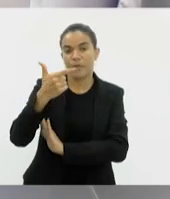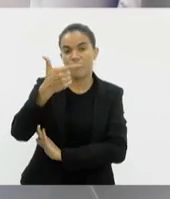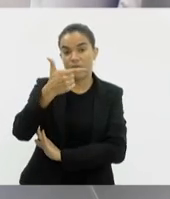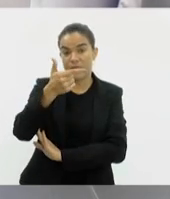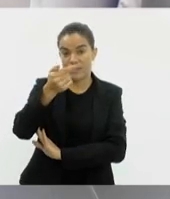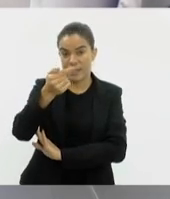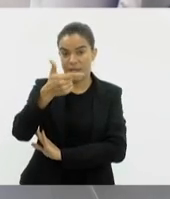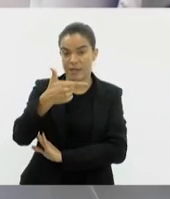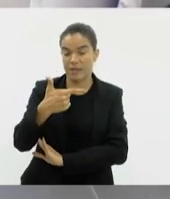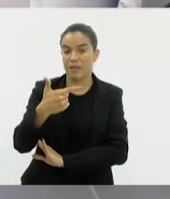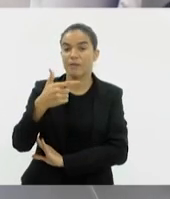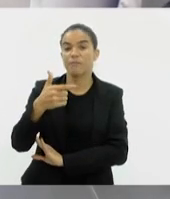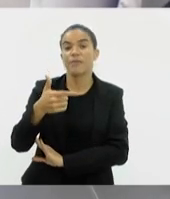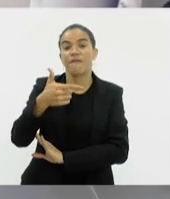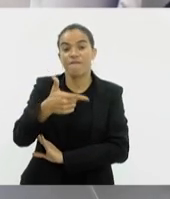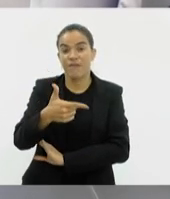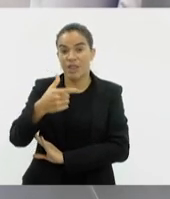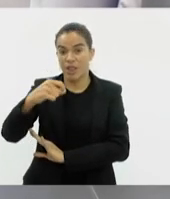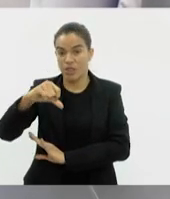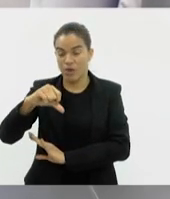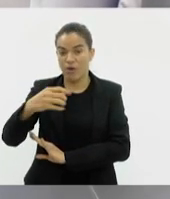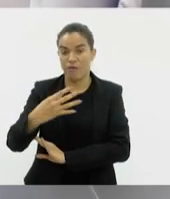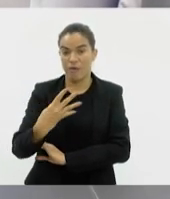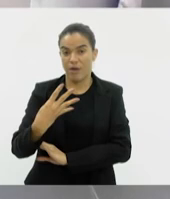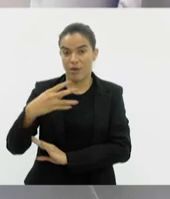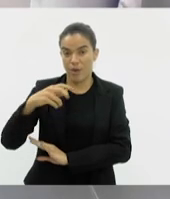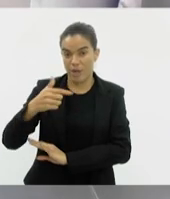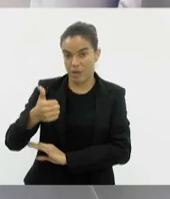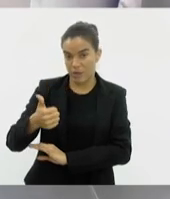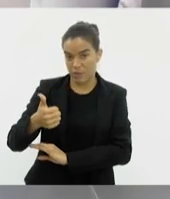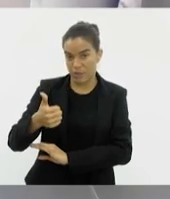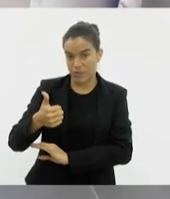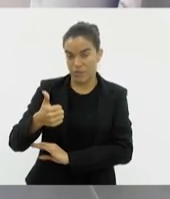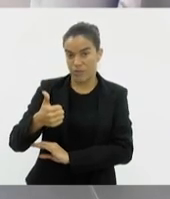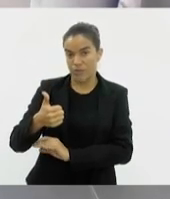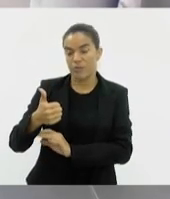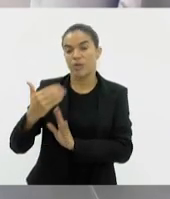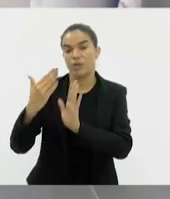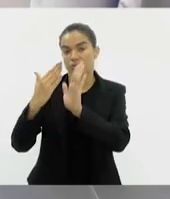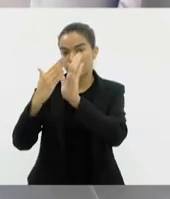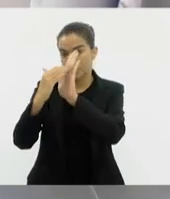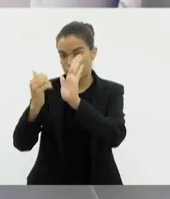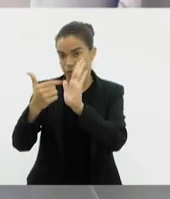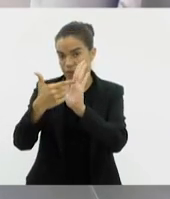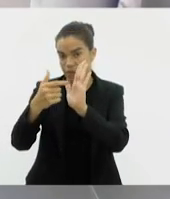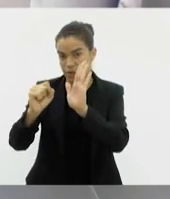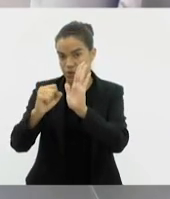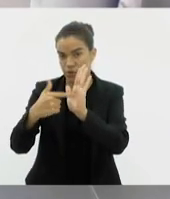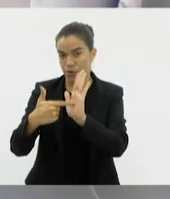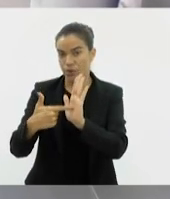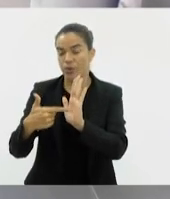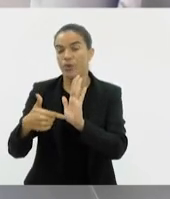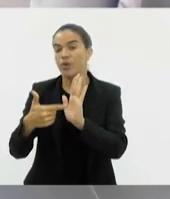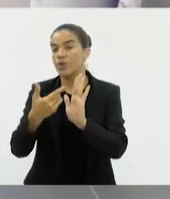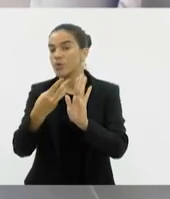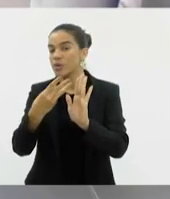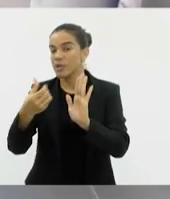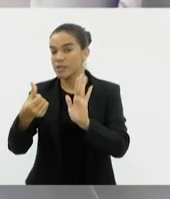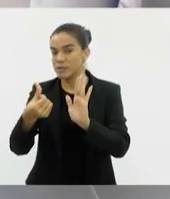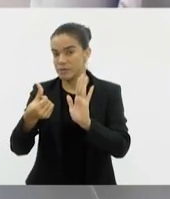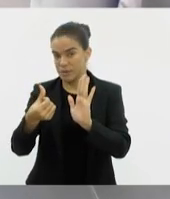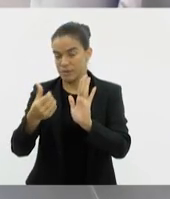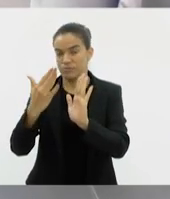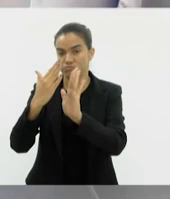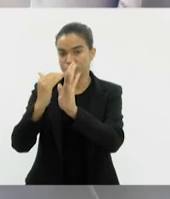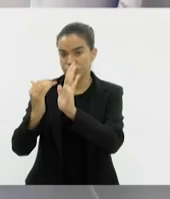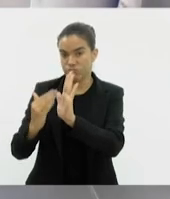Do 29 ao 35 e do 37 ao 41. E, portanto, retirados de pauta, o 28 e o 36.